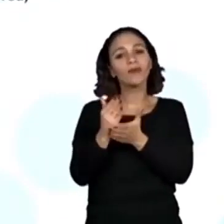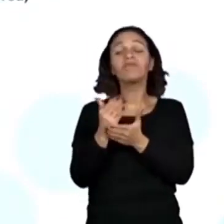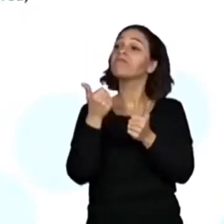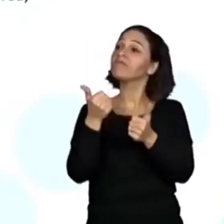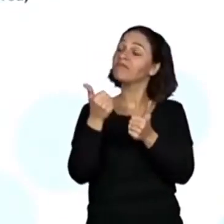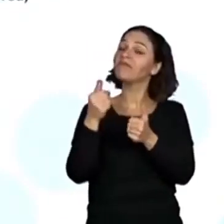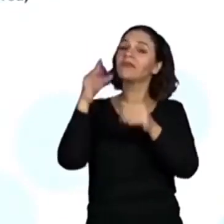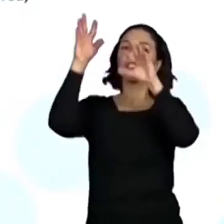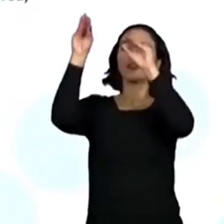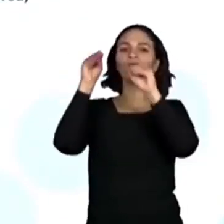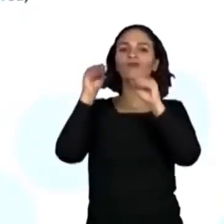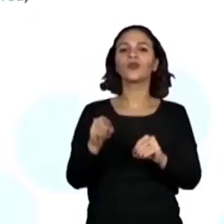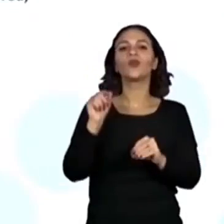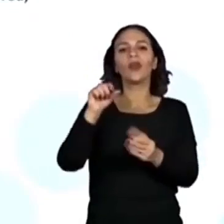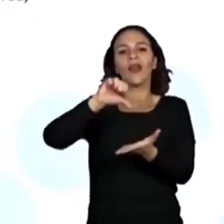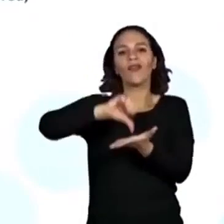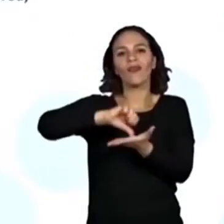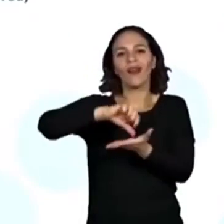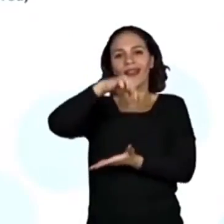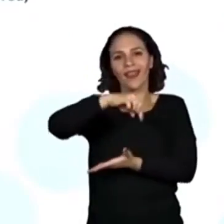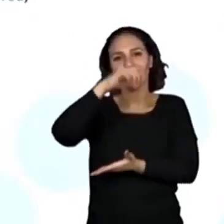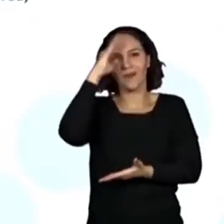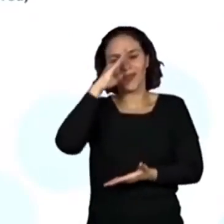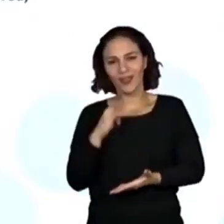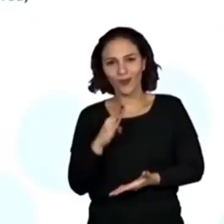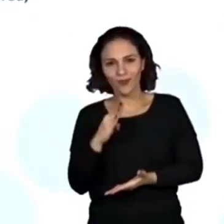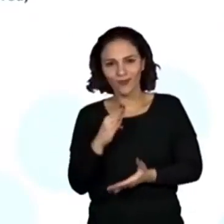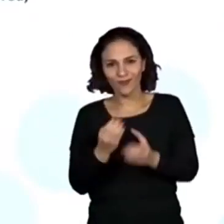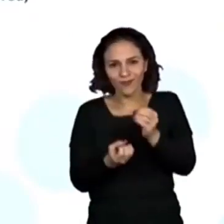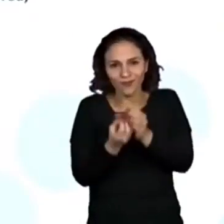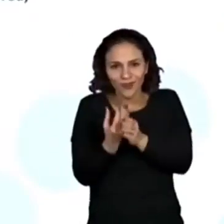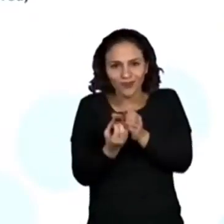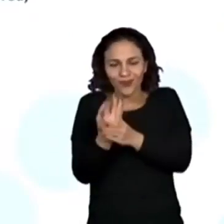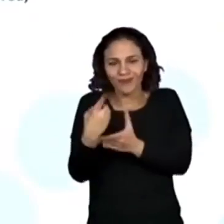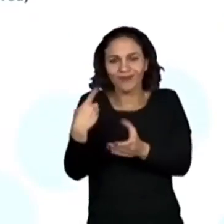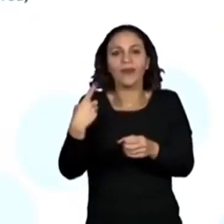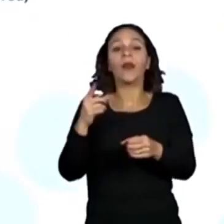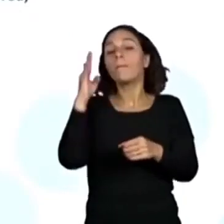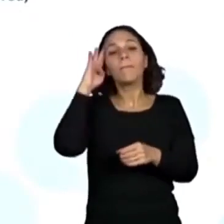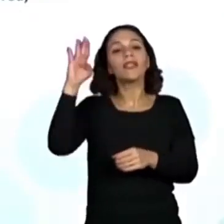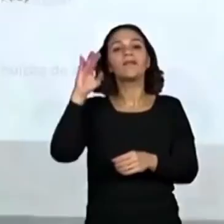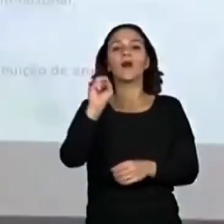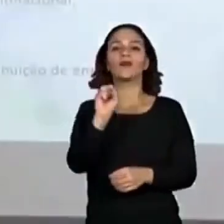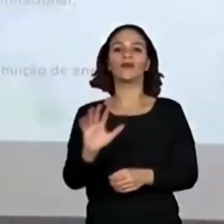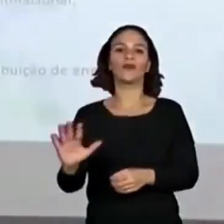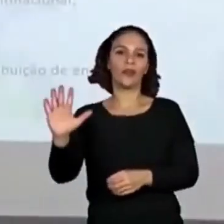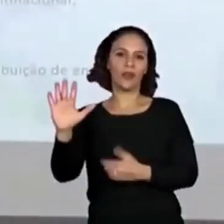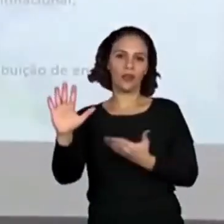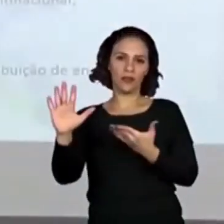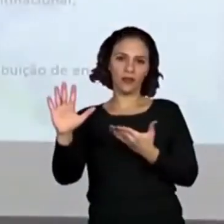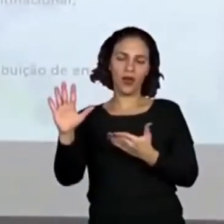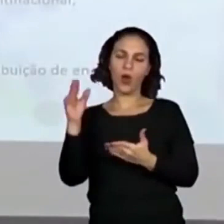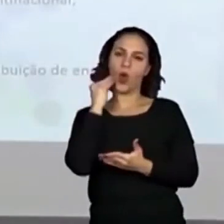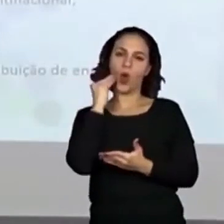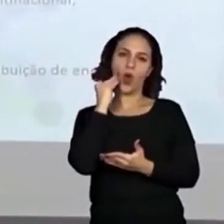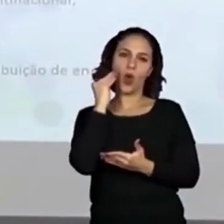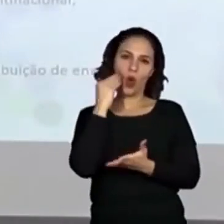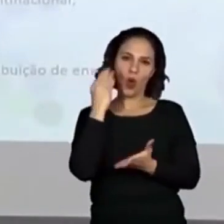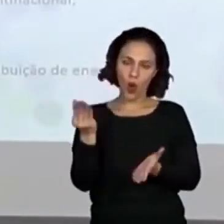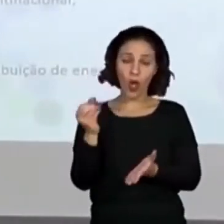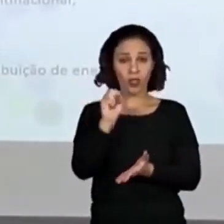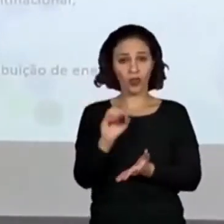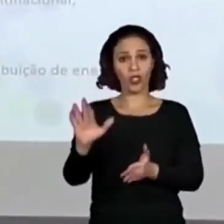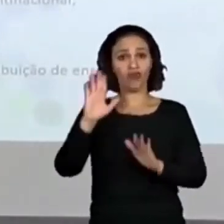construir unidades fabris aqui no Brasil, principalmente na região sudeste. Lógico, a região sudeste já